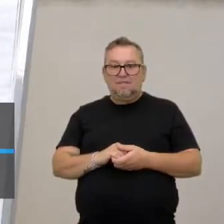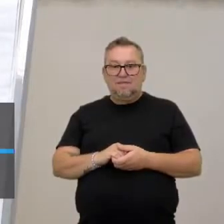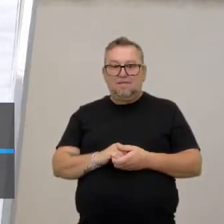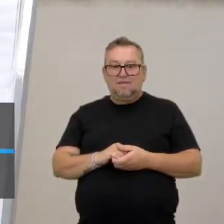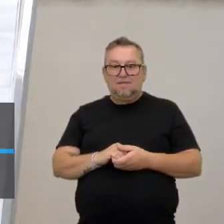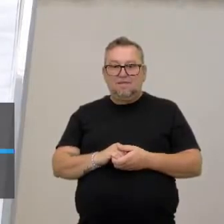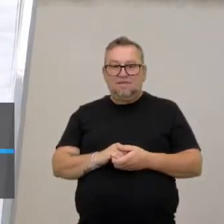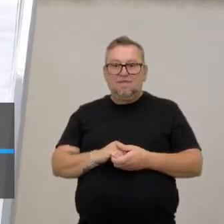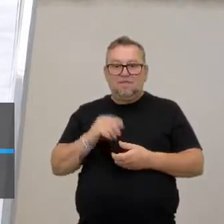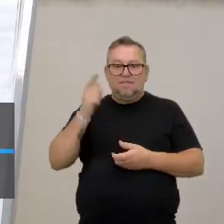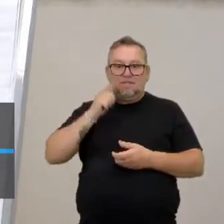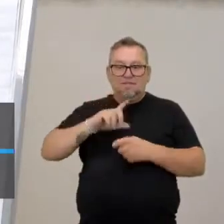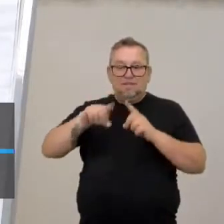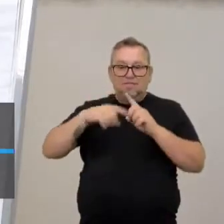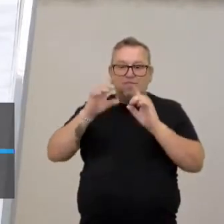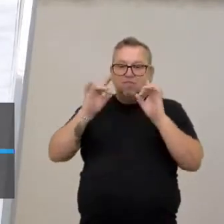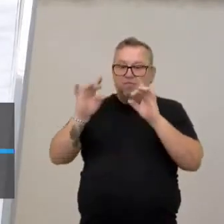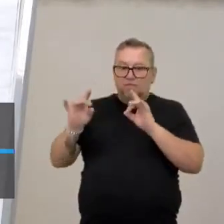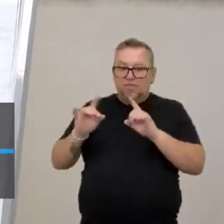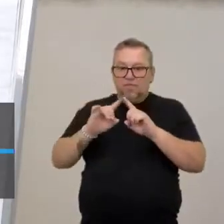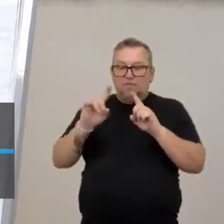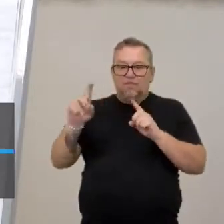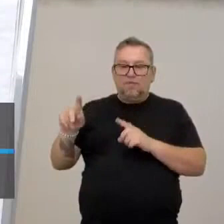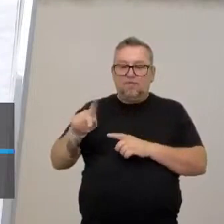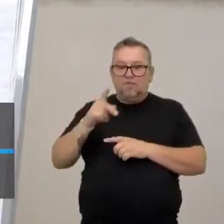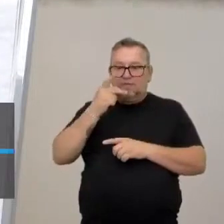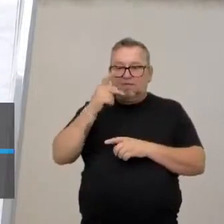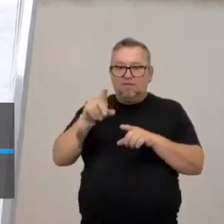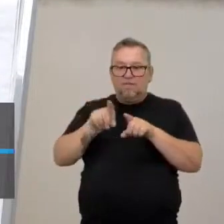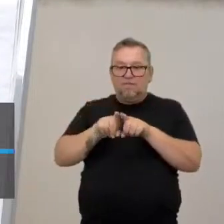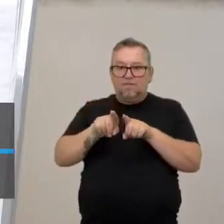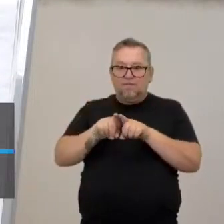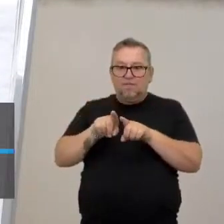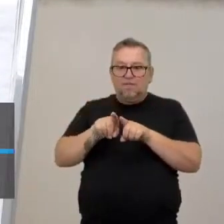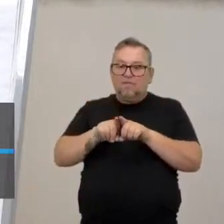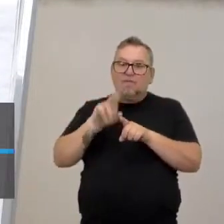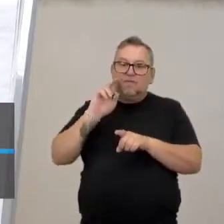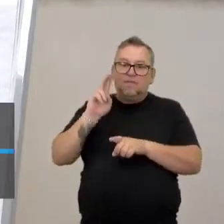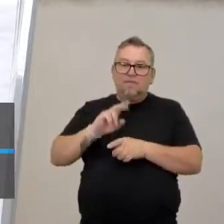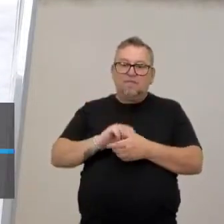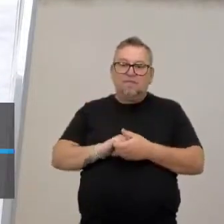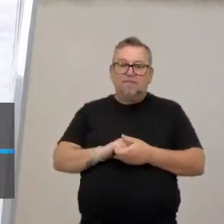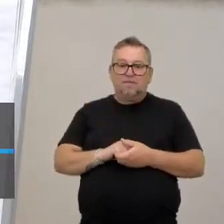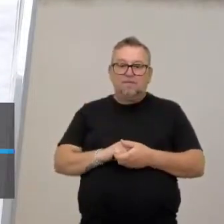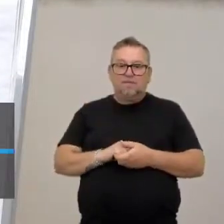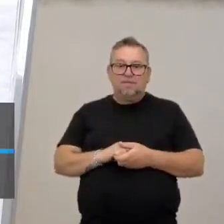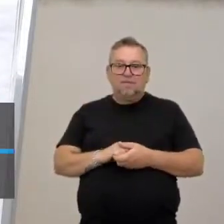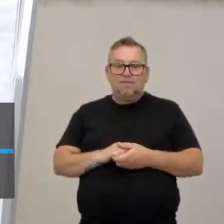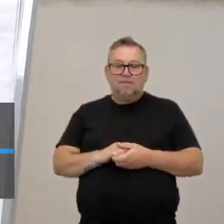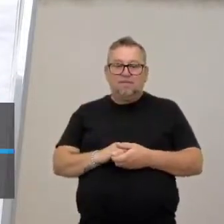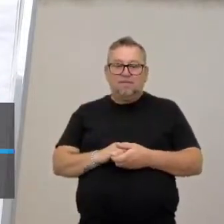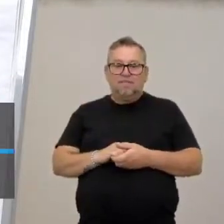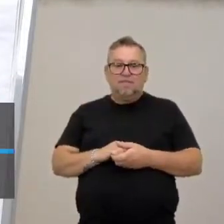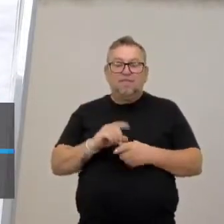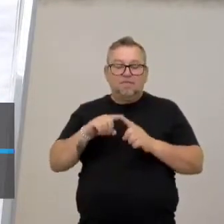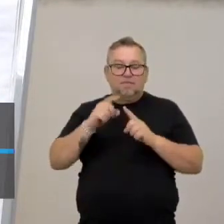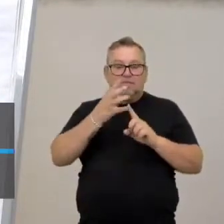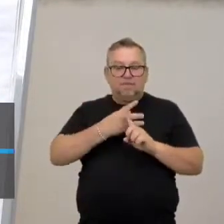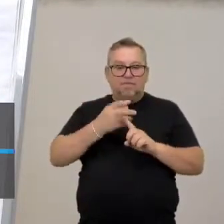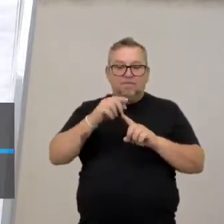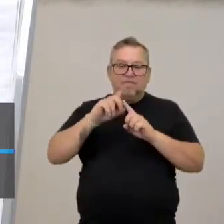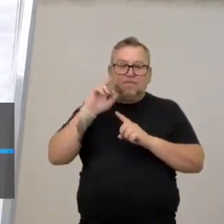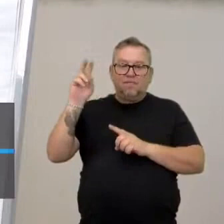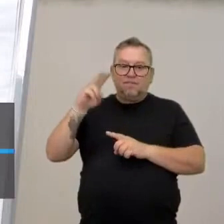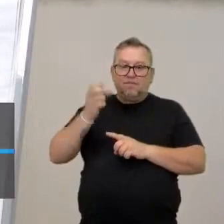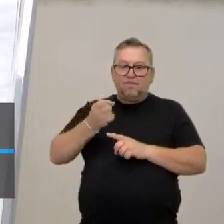para ganhar uma aderência, porque como as professoras falaram e tal, a gente pôde perceber bem, é uma arte efêmera, mas se a gente usar uma quantidade de